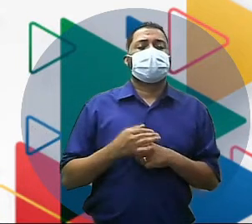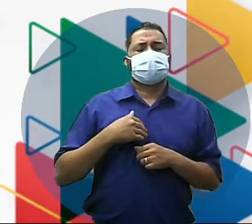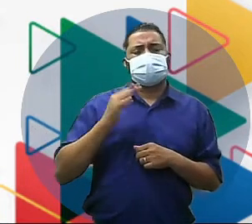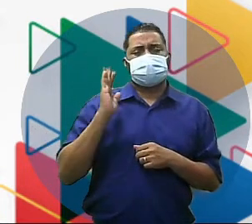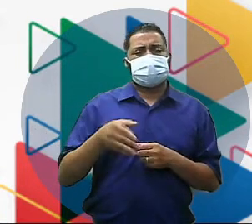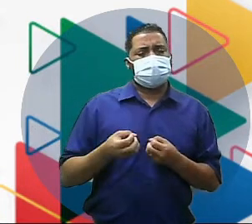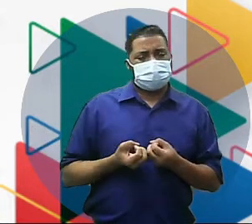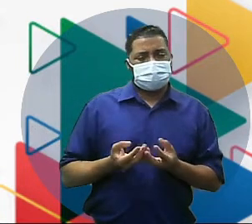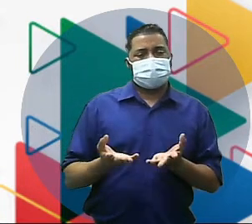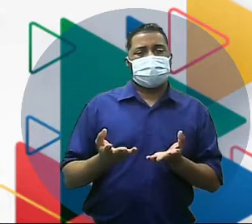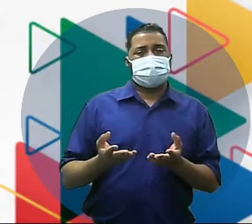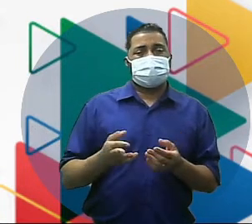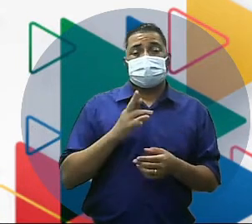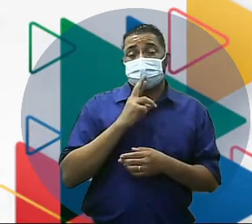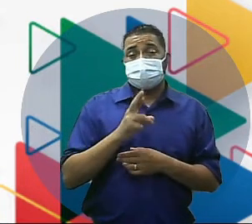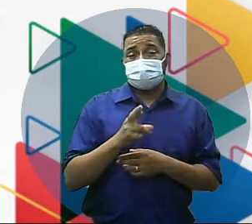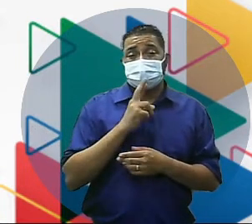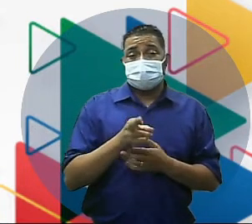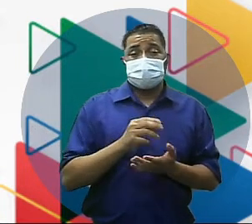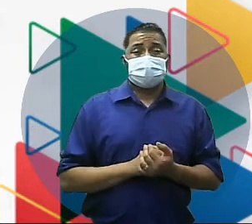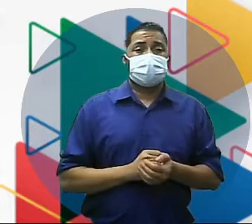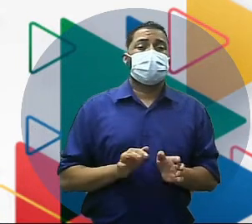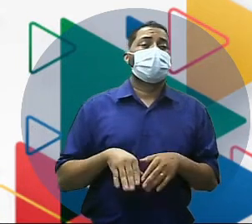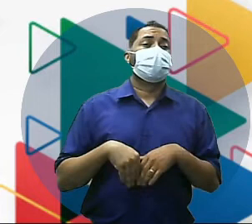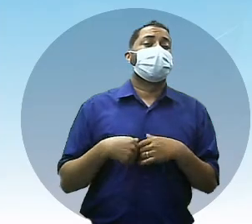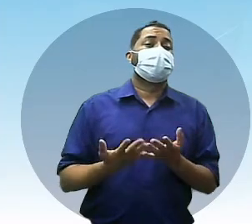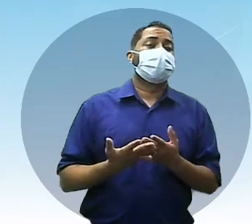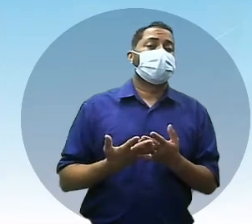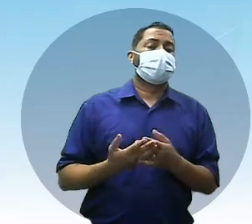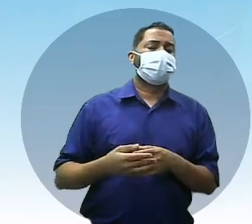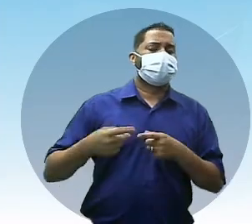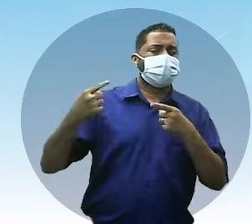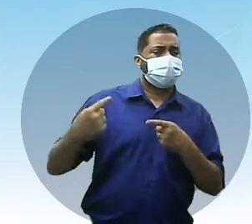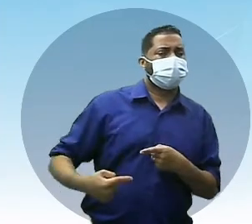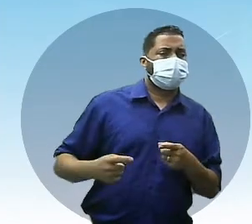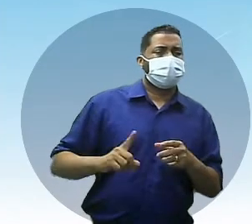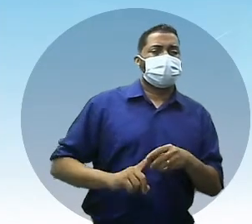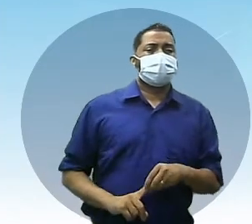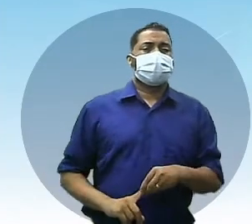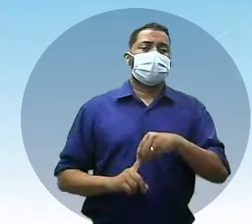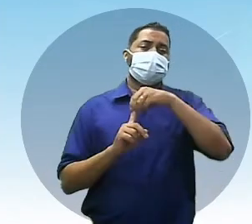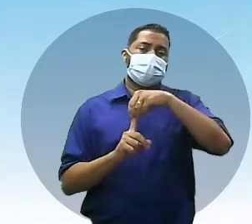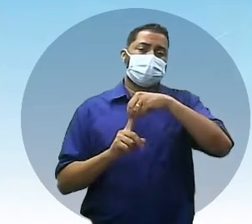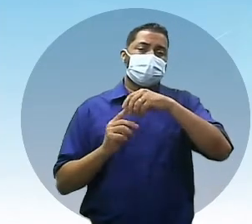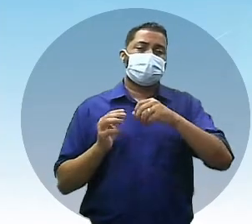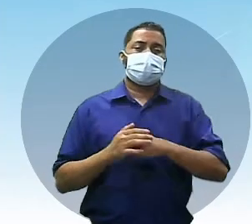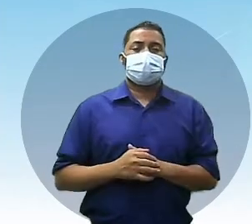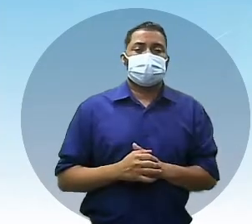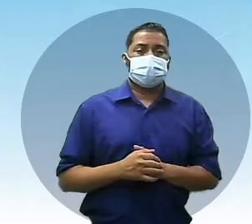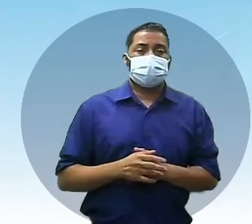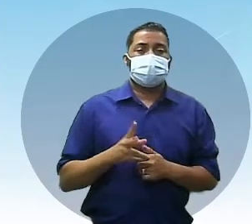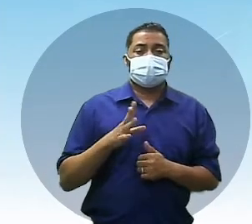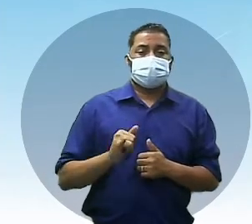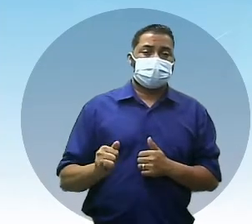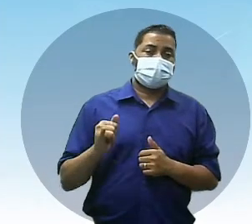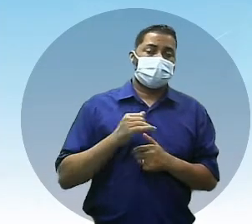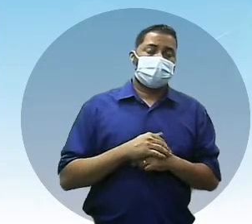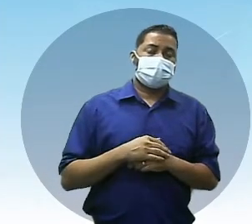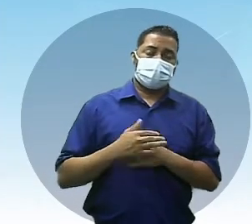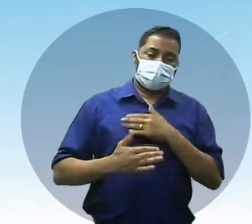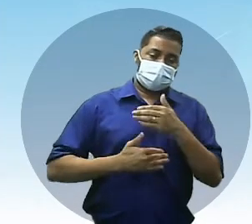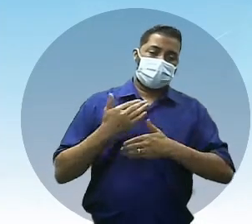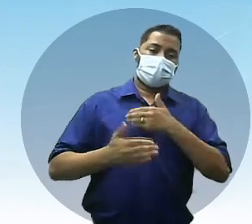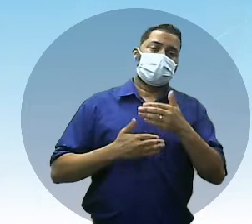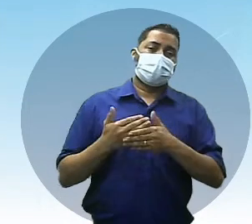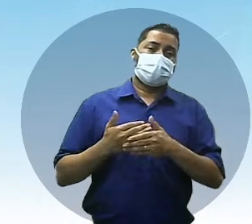dei a resposta, meu fera. Qual é o conflito principal que vai gerar